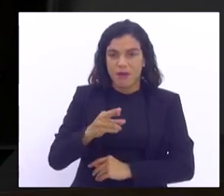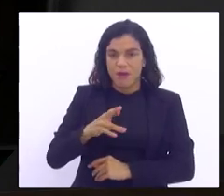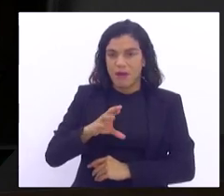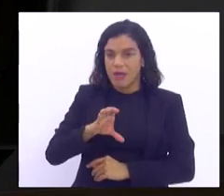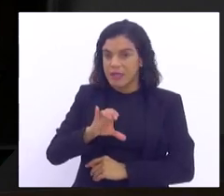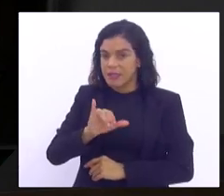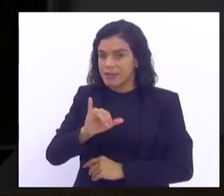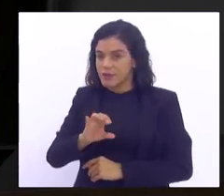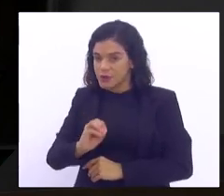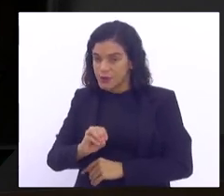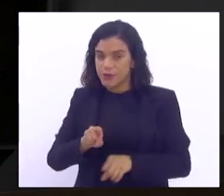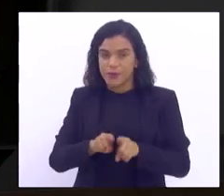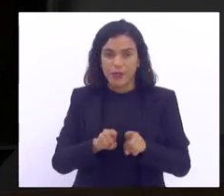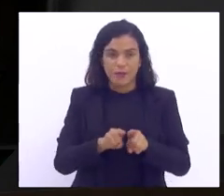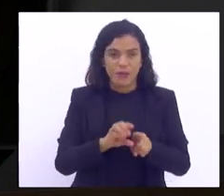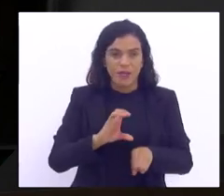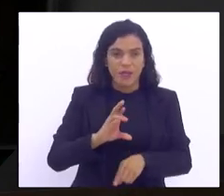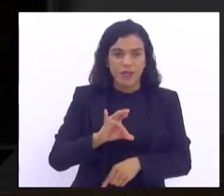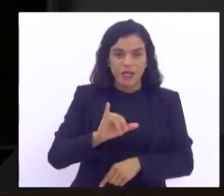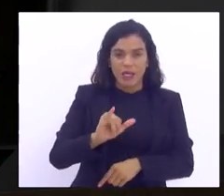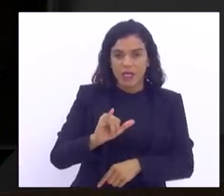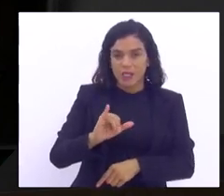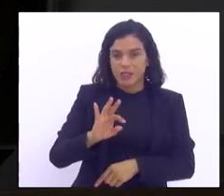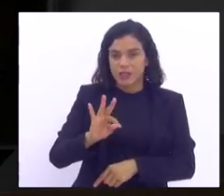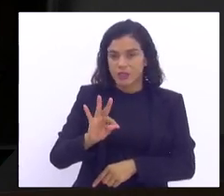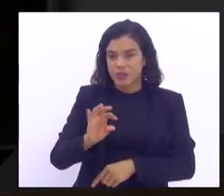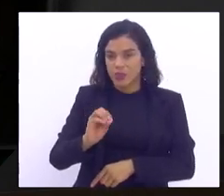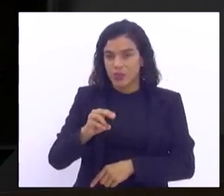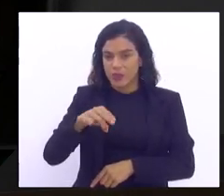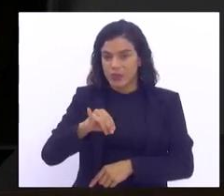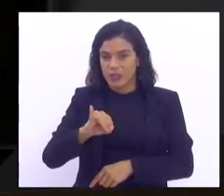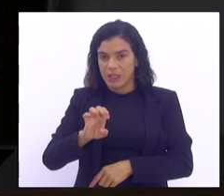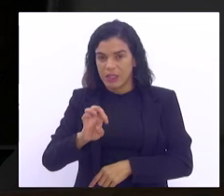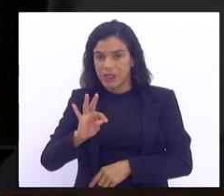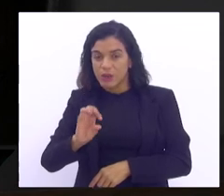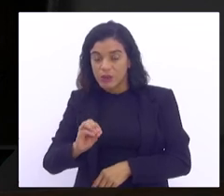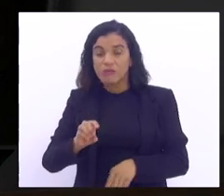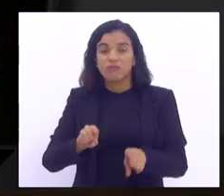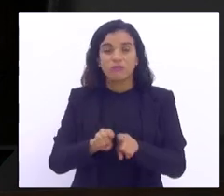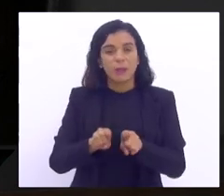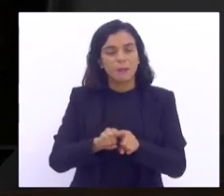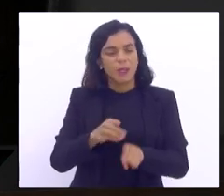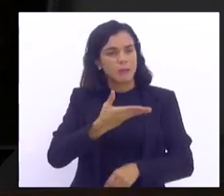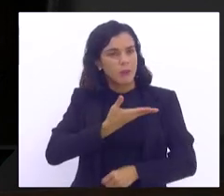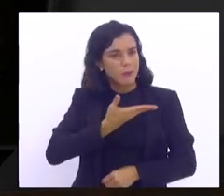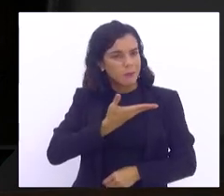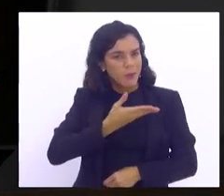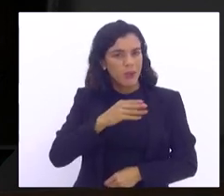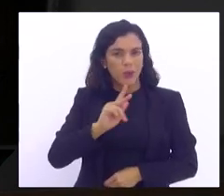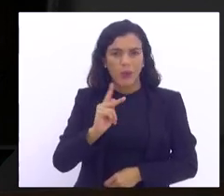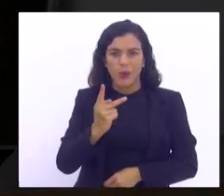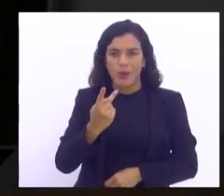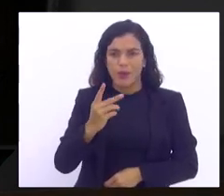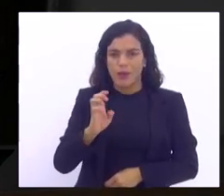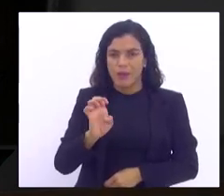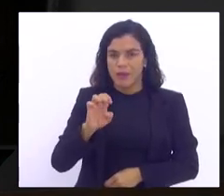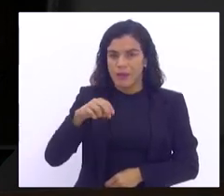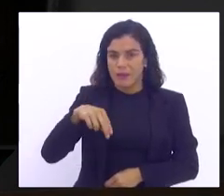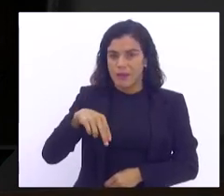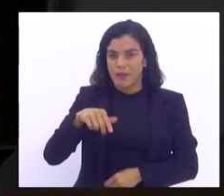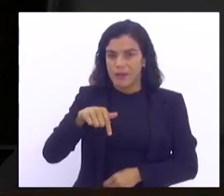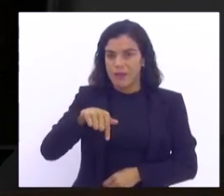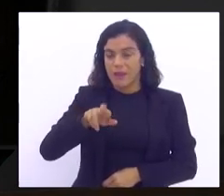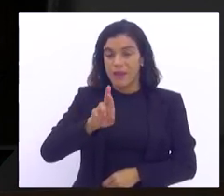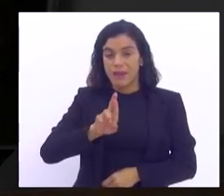deputada Cristonieto. Uma alegria muito grande poder partilhar deste momento. Também o meu querido amigo Dr. Henrique, e com